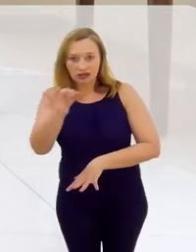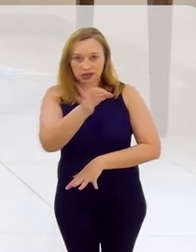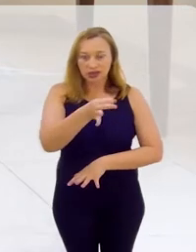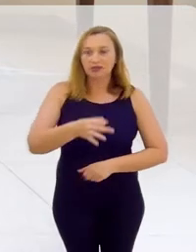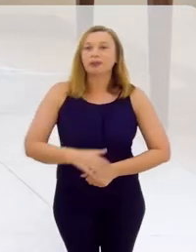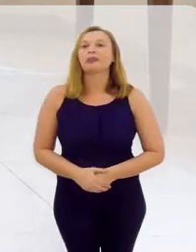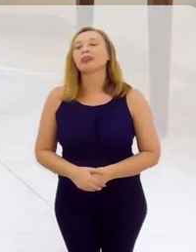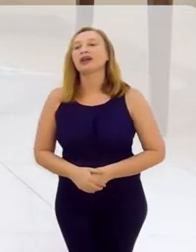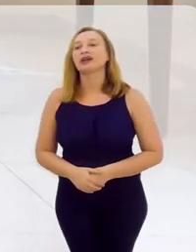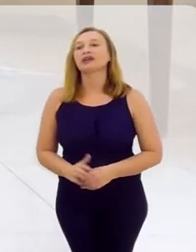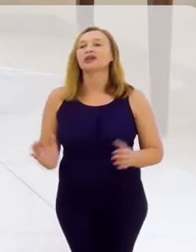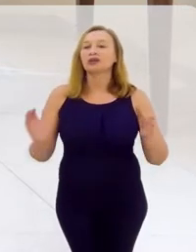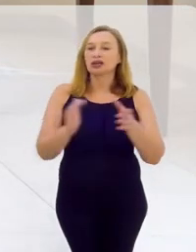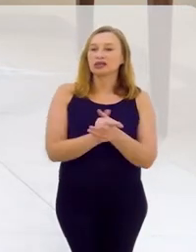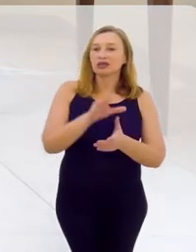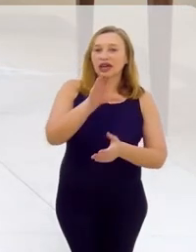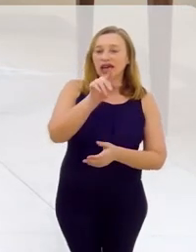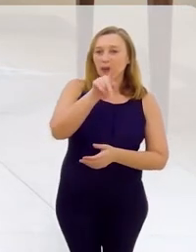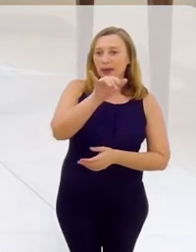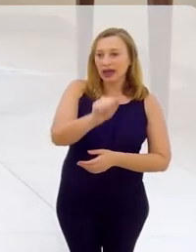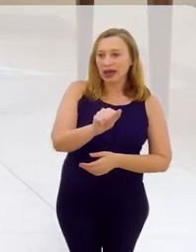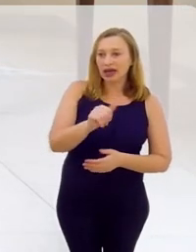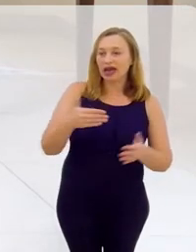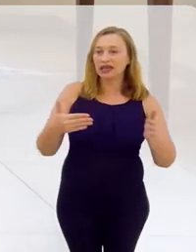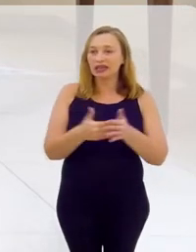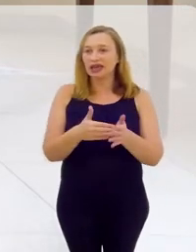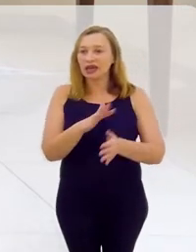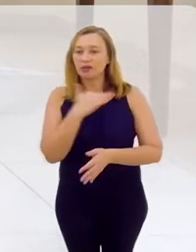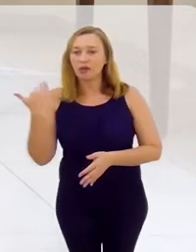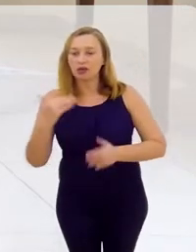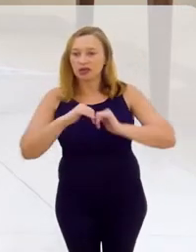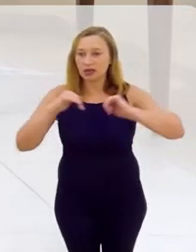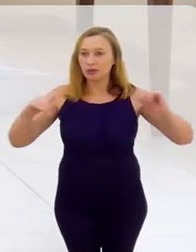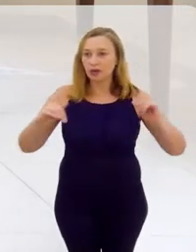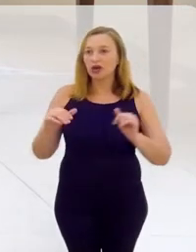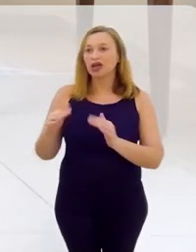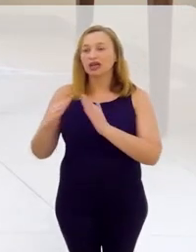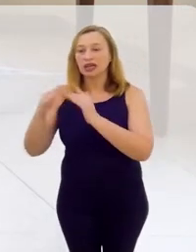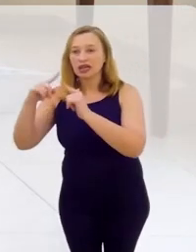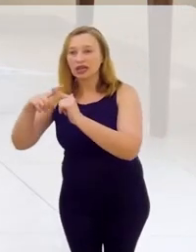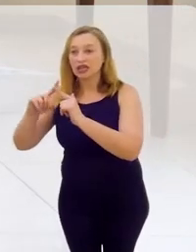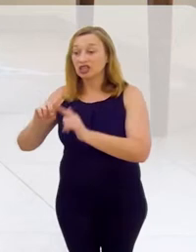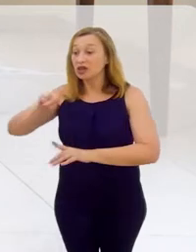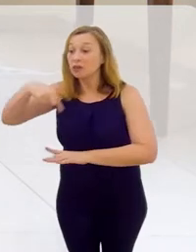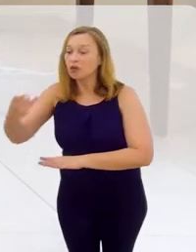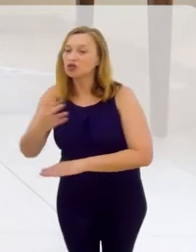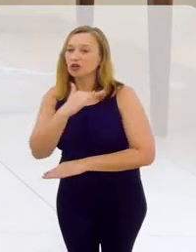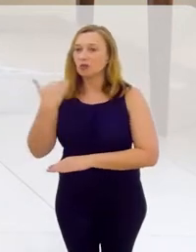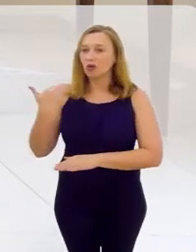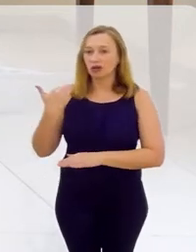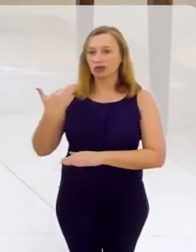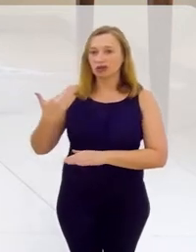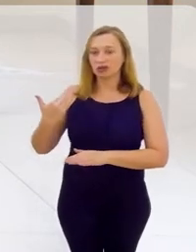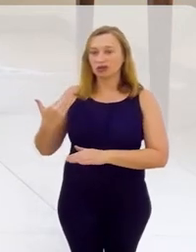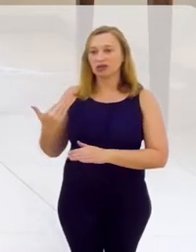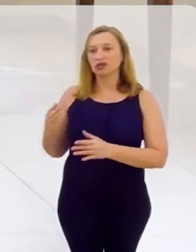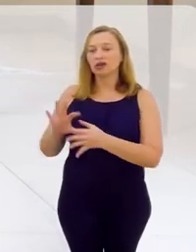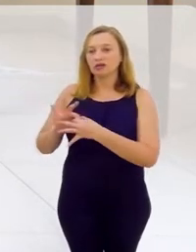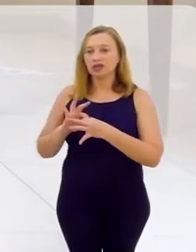Exatamente. Certo? Certo. O E casamento aí. na capela é até que a morte o separe. E no templo é para além da